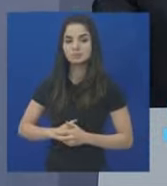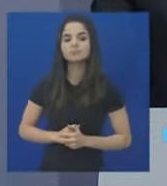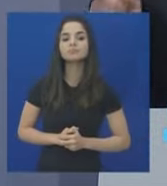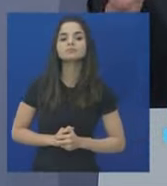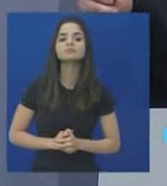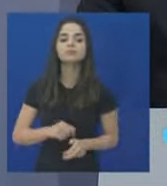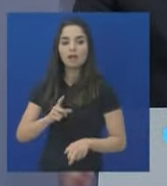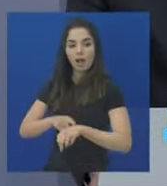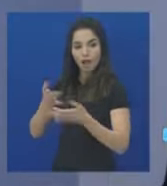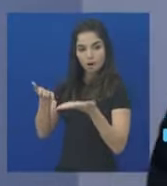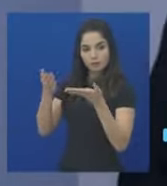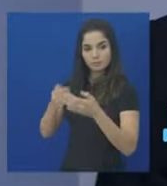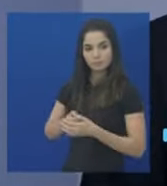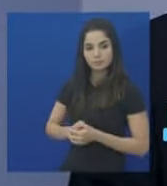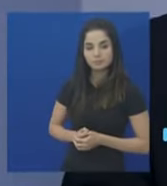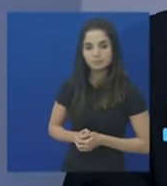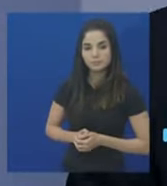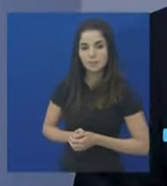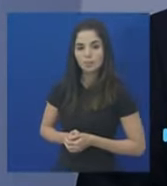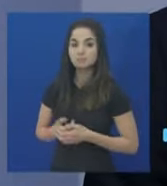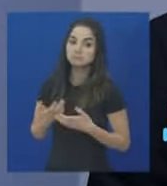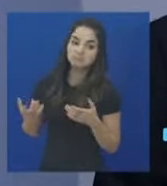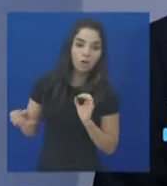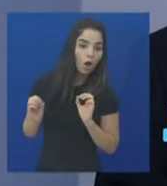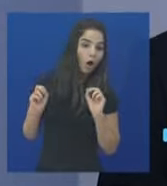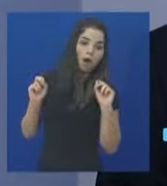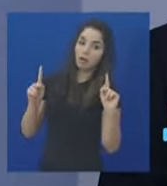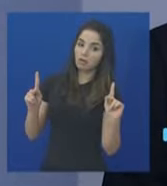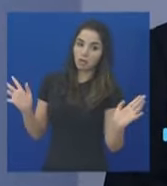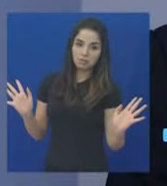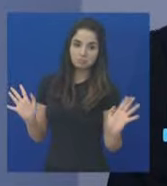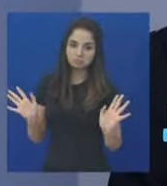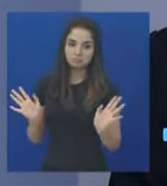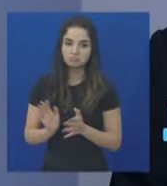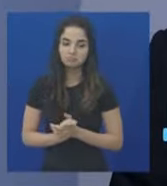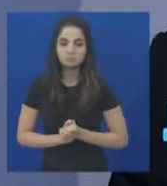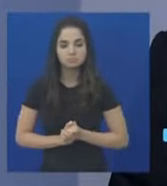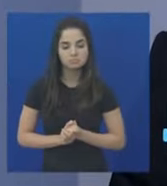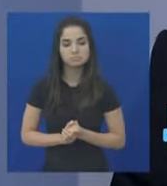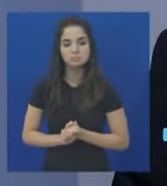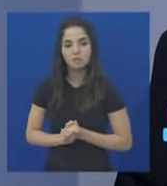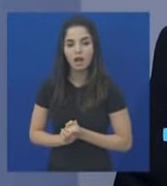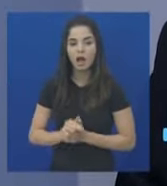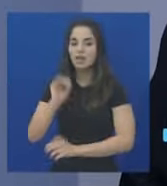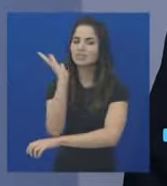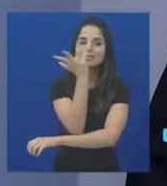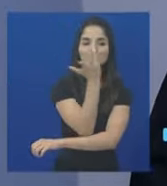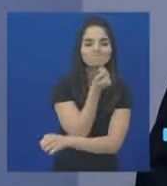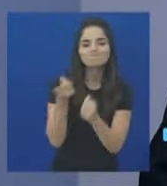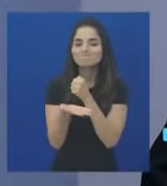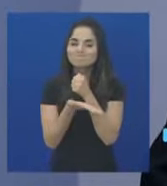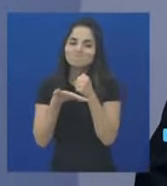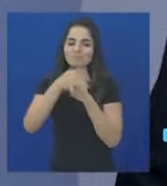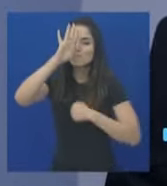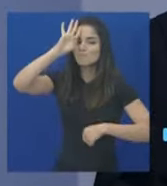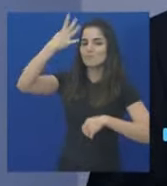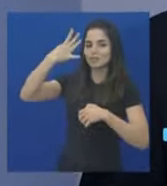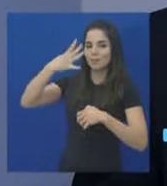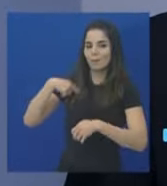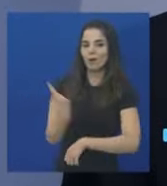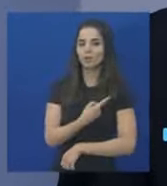passa a contar a partir de agora. Como queira, candidato indeferido. O meio ambiente é fundamental para que